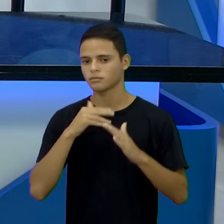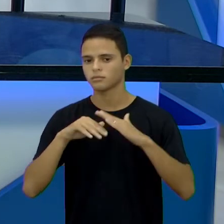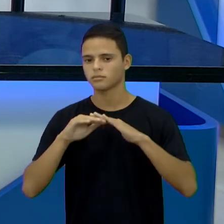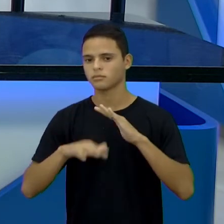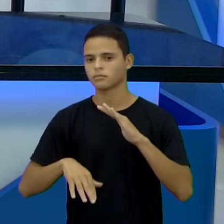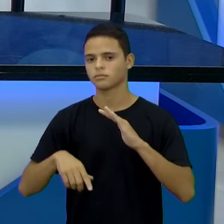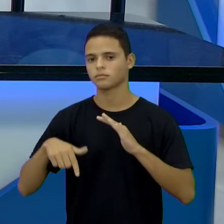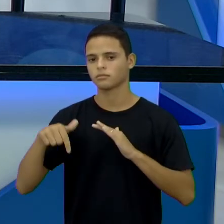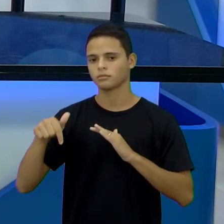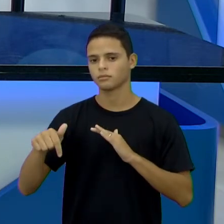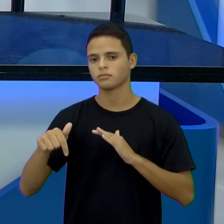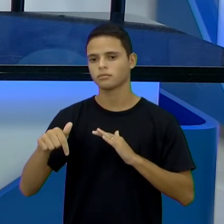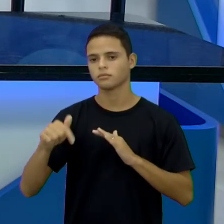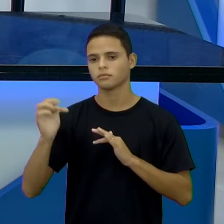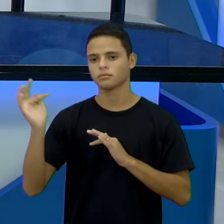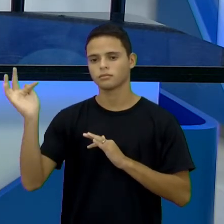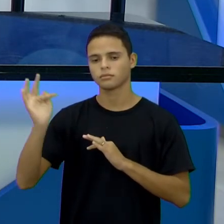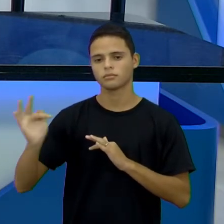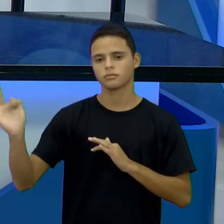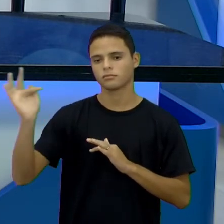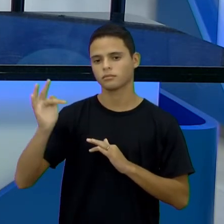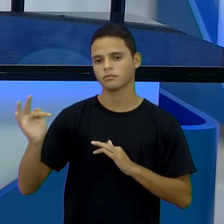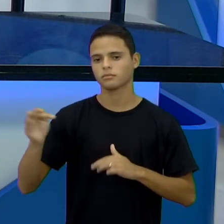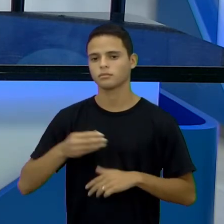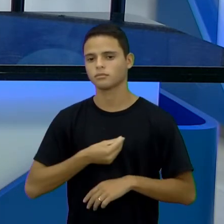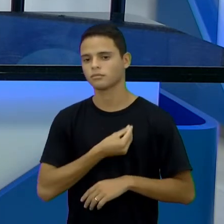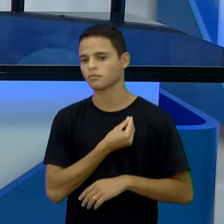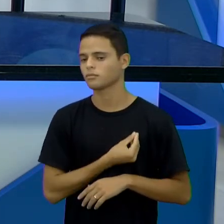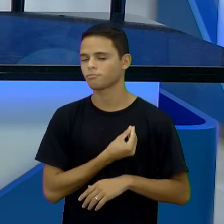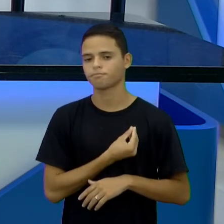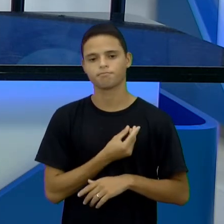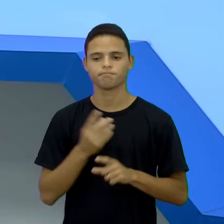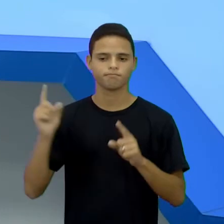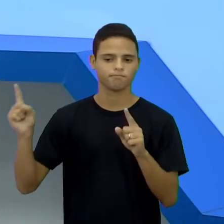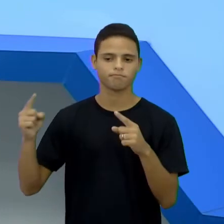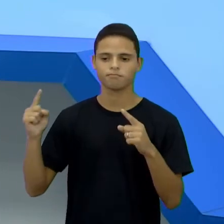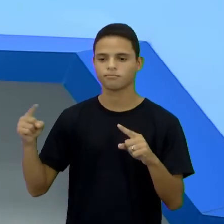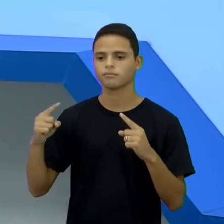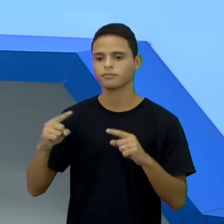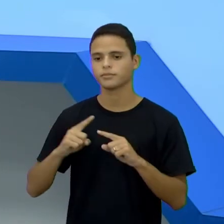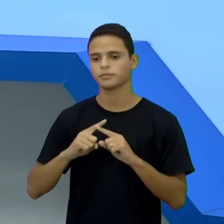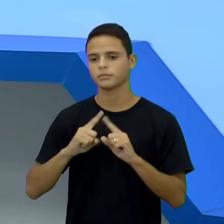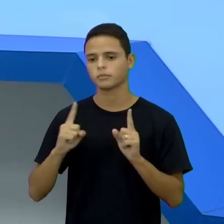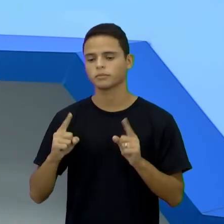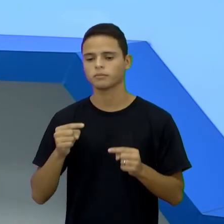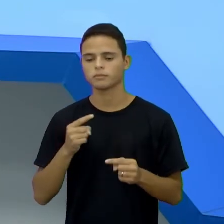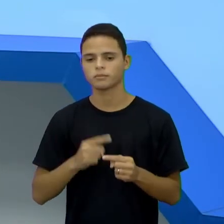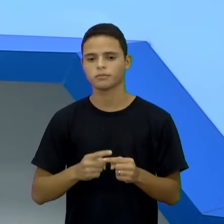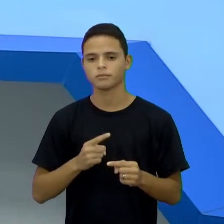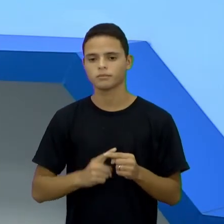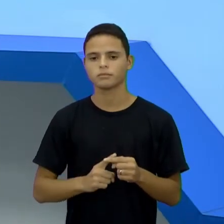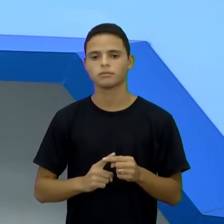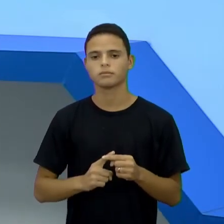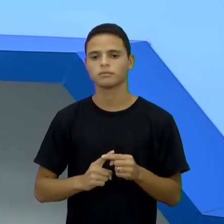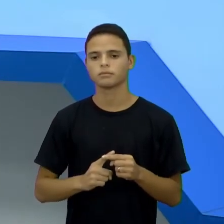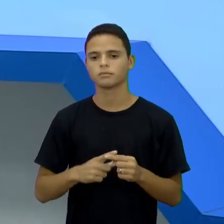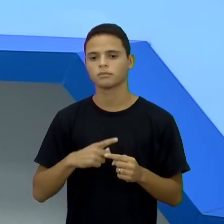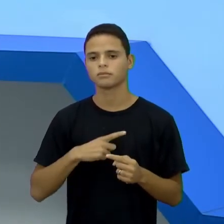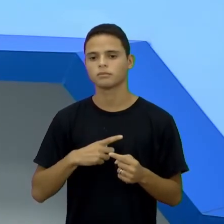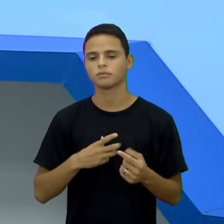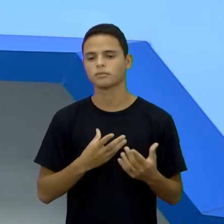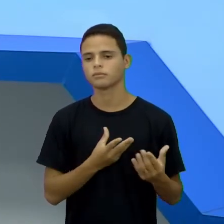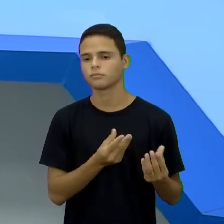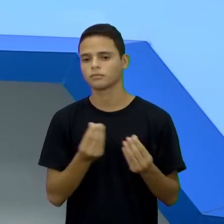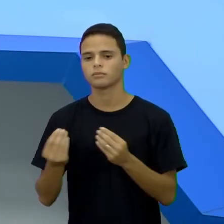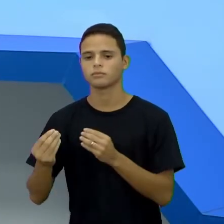7 na faculdade. Senão, tipo, minha vida acabou. E só que justamente por causa disso, eu tive muito embate